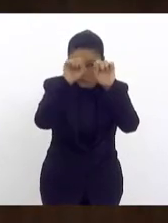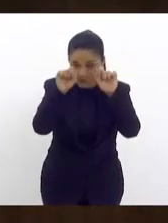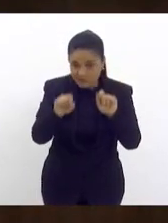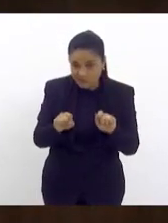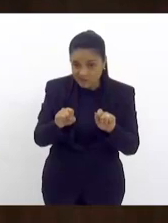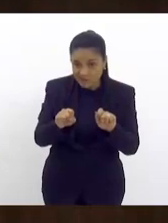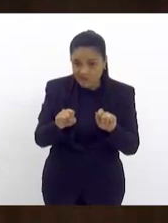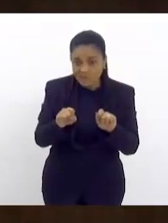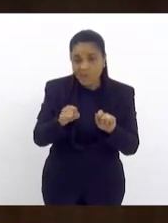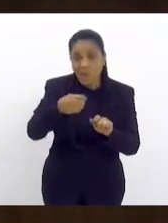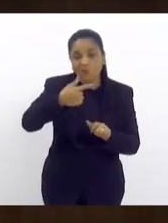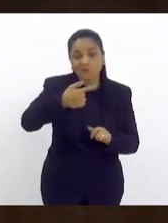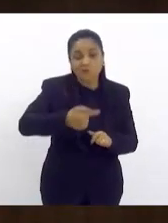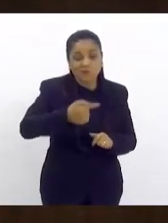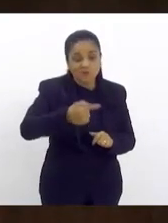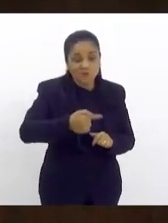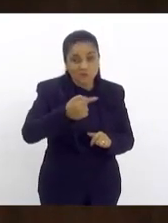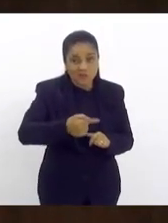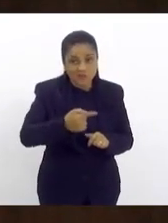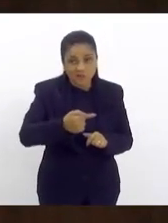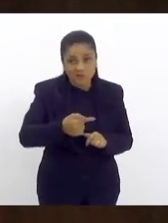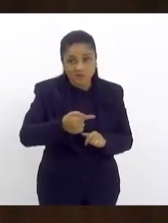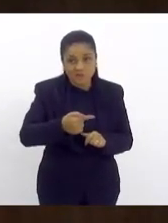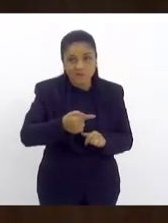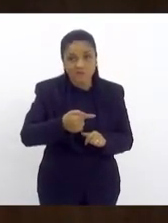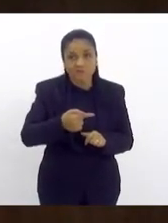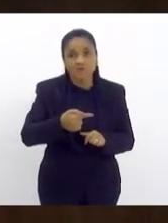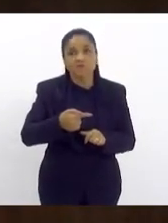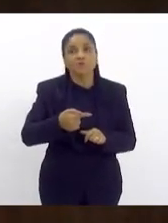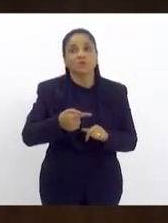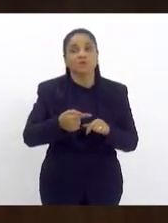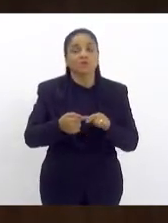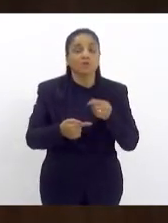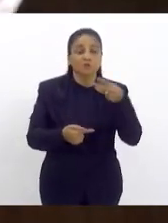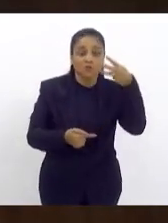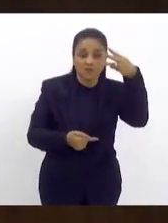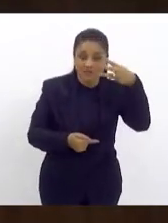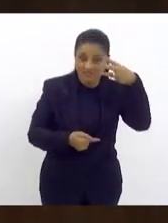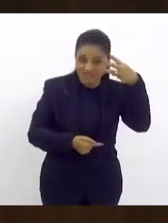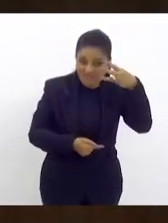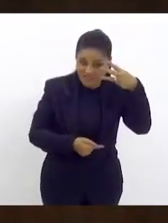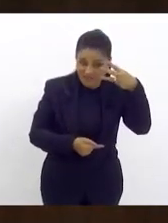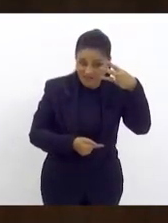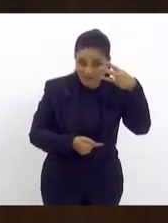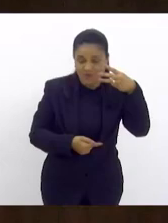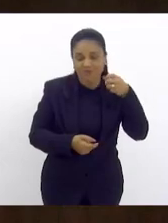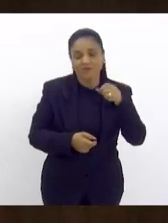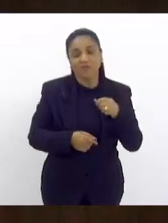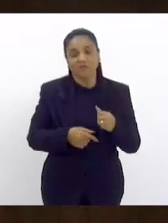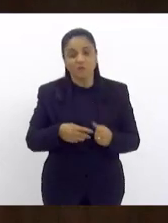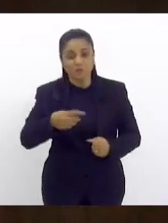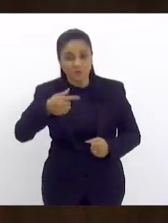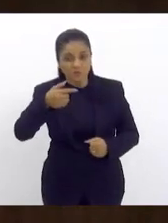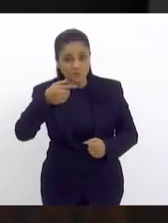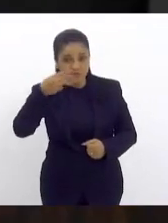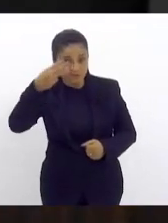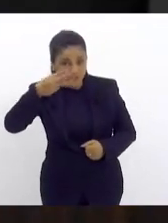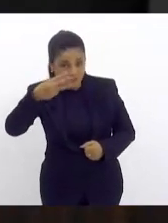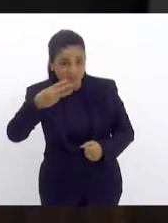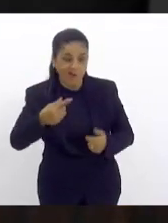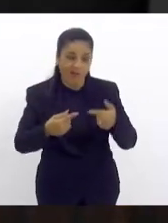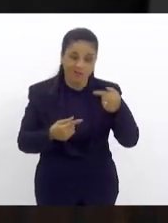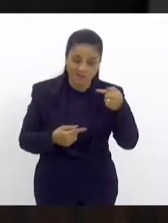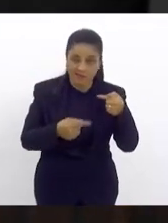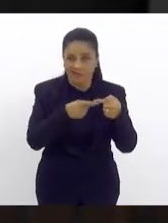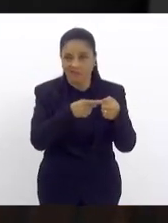não há problema é só dizer que esse é o sétimo e o terceiro perfeito então a gente acompanha aí o terceiro